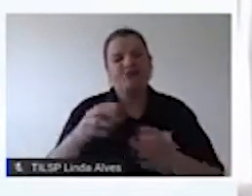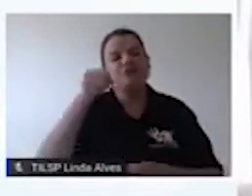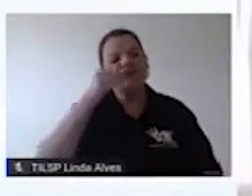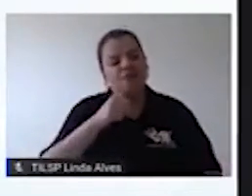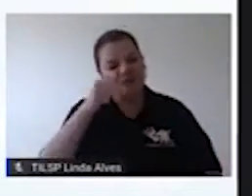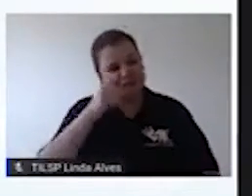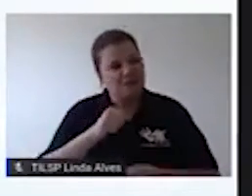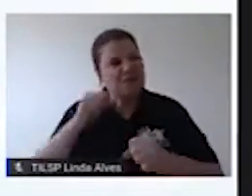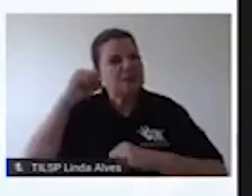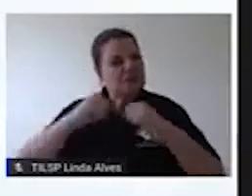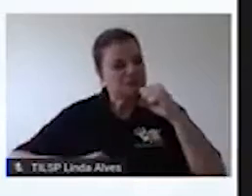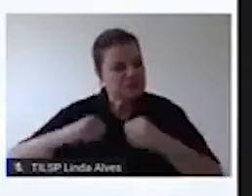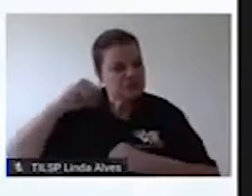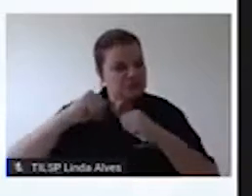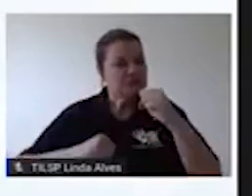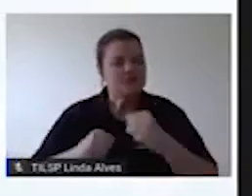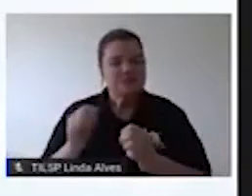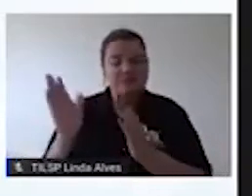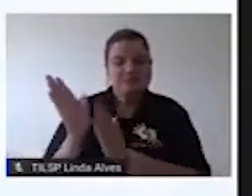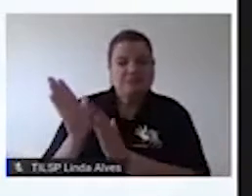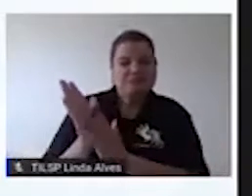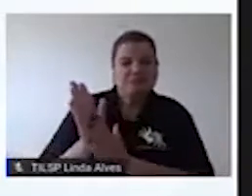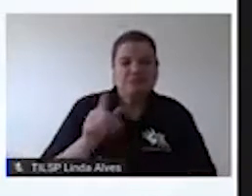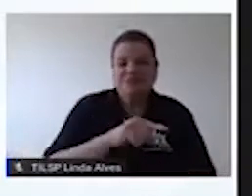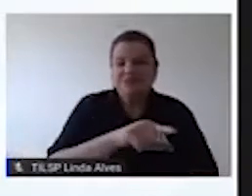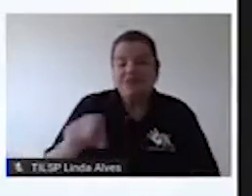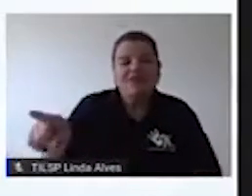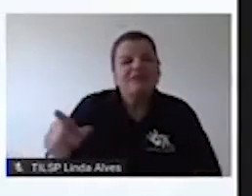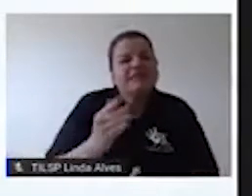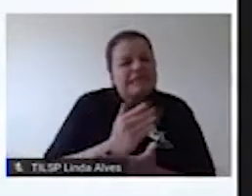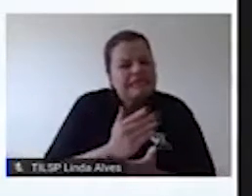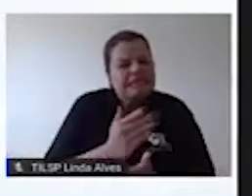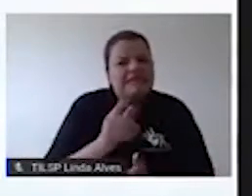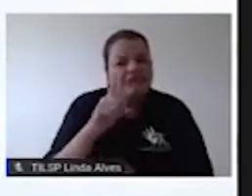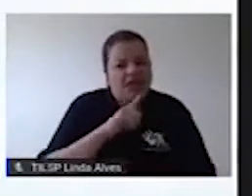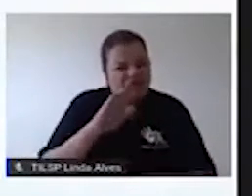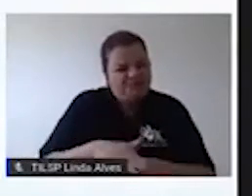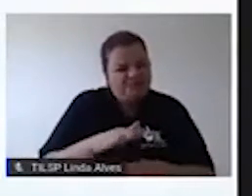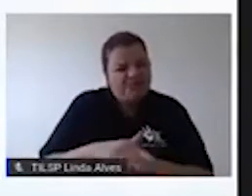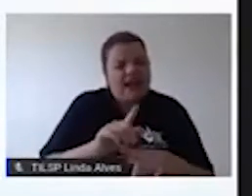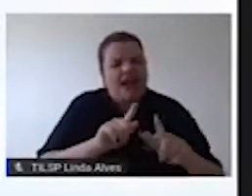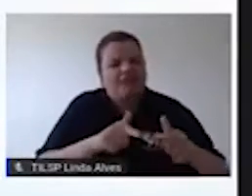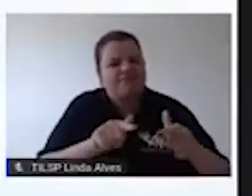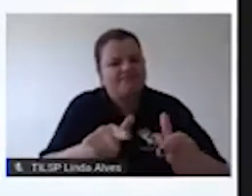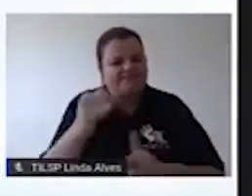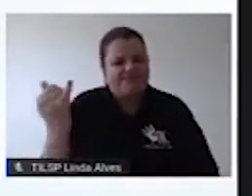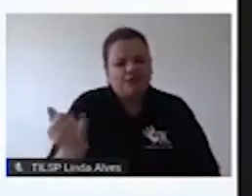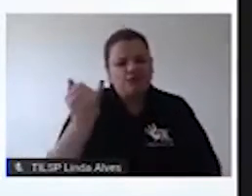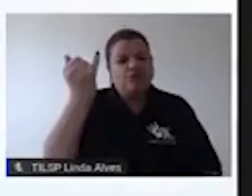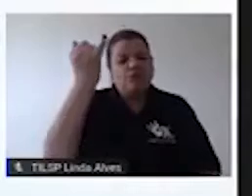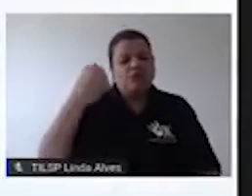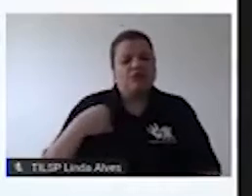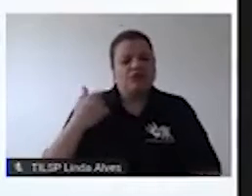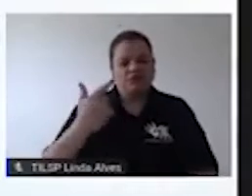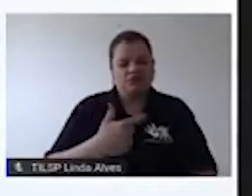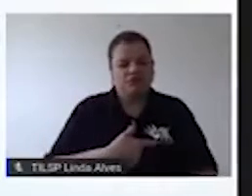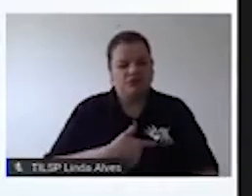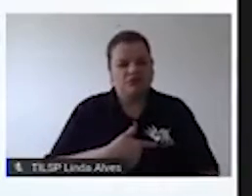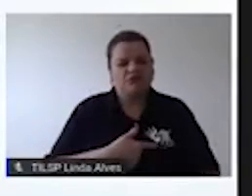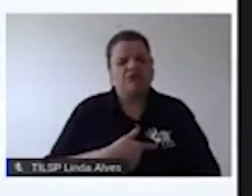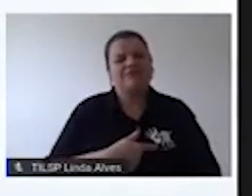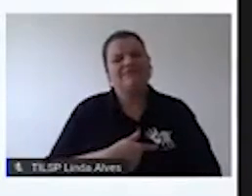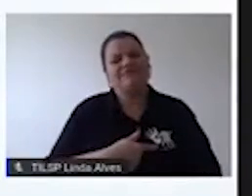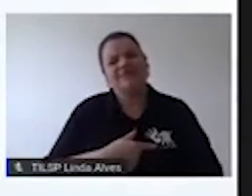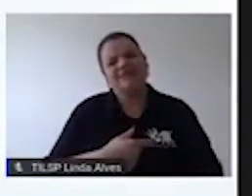Mulher Metalúrgica. Então, acho que vocês têm iniciativas muito importantes aí. Nós estamos vivendo